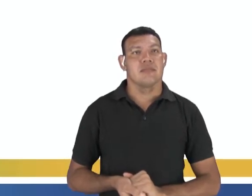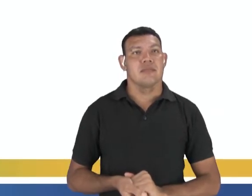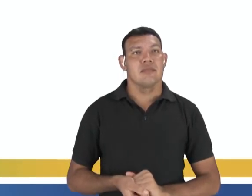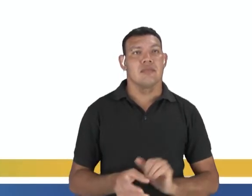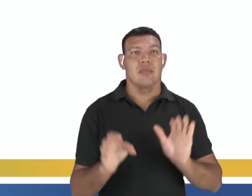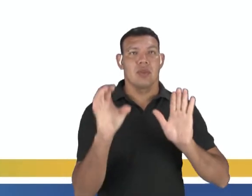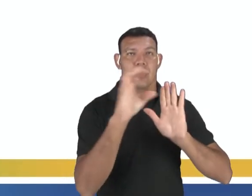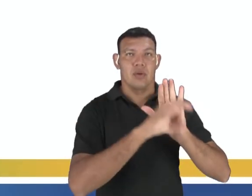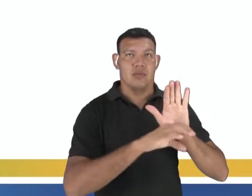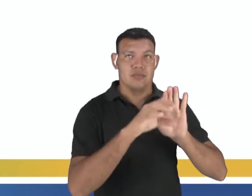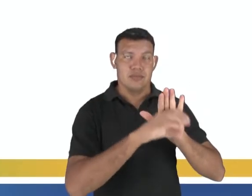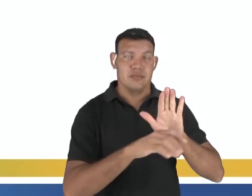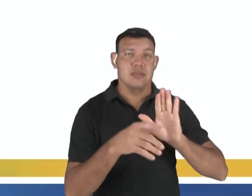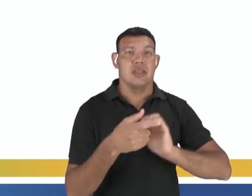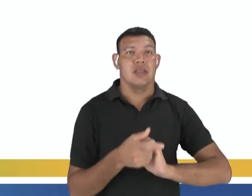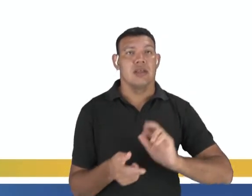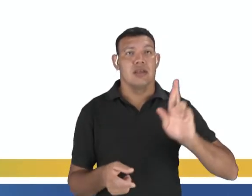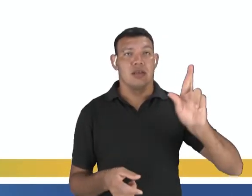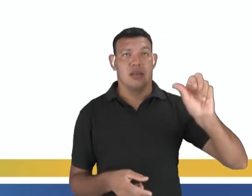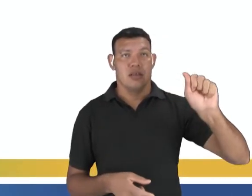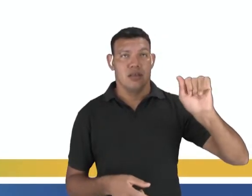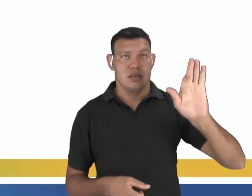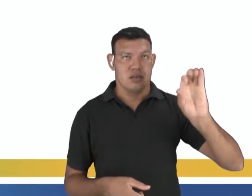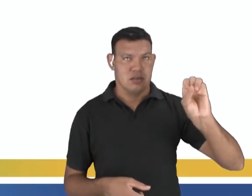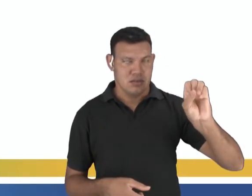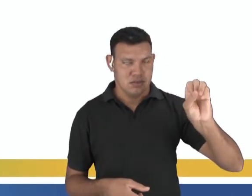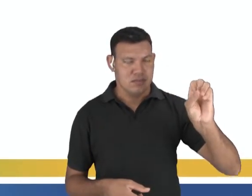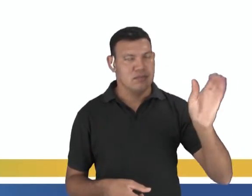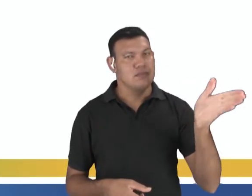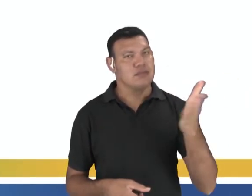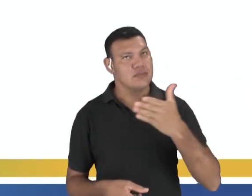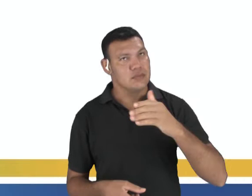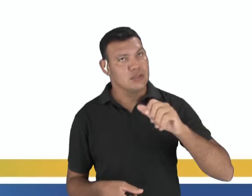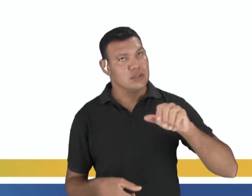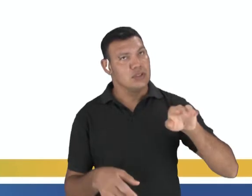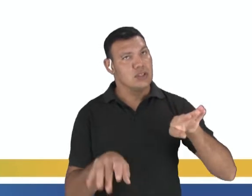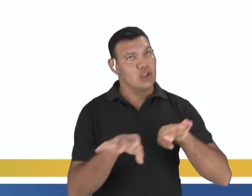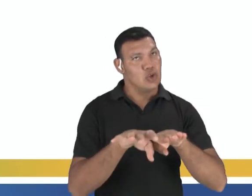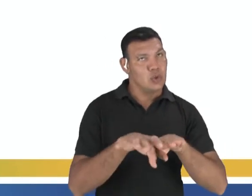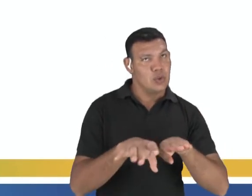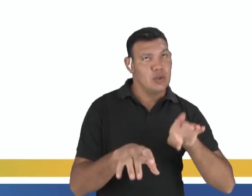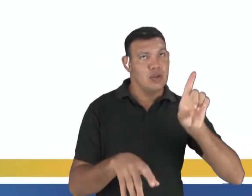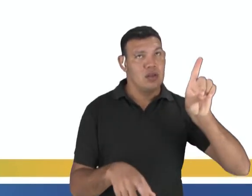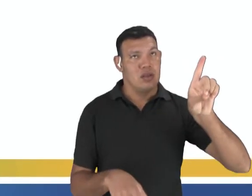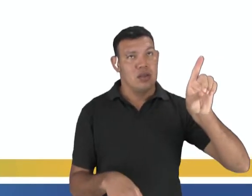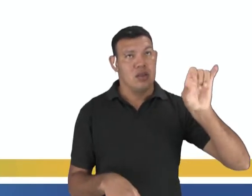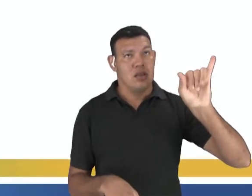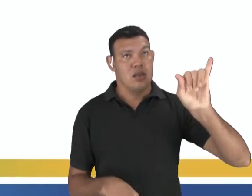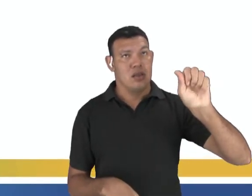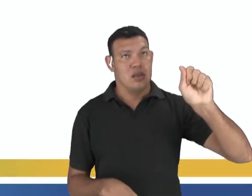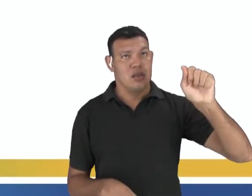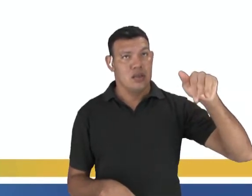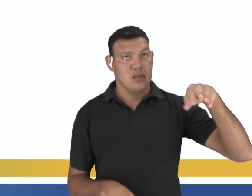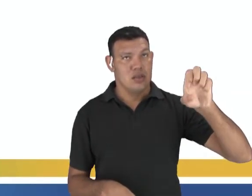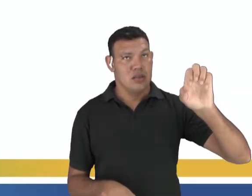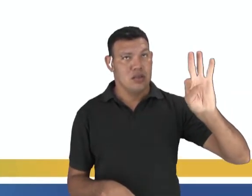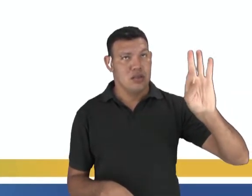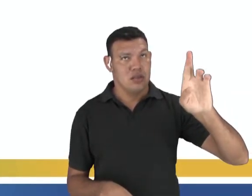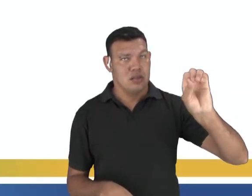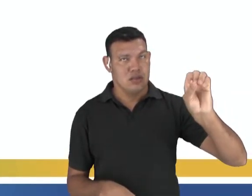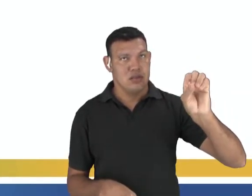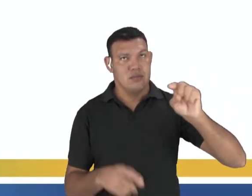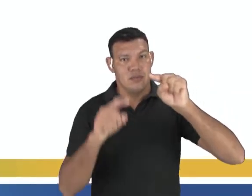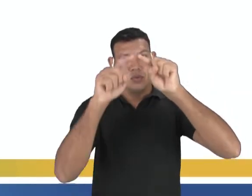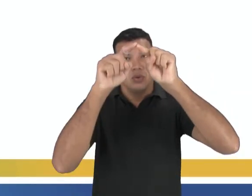Conceitos de raio e diâmetro. O diâmetro de uma circunferência é dado por qualquer corda que passa pelo centro